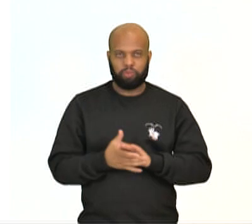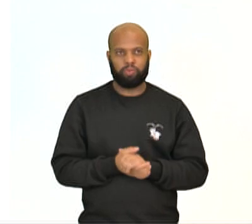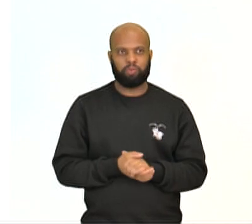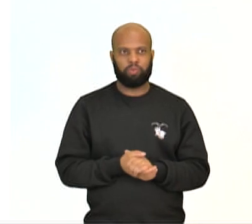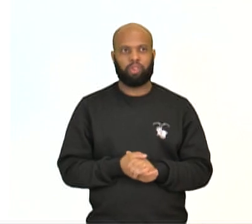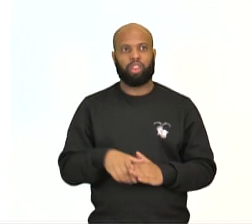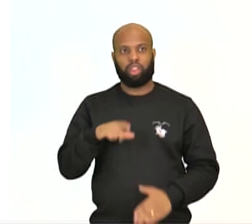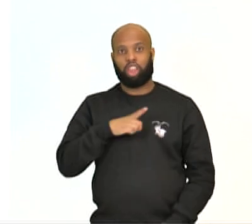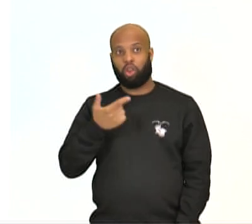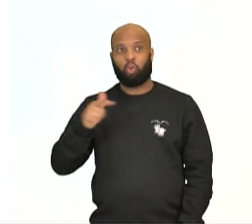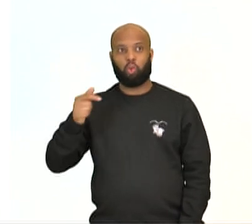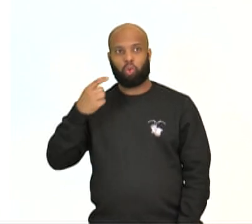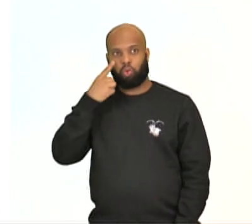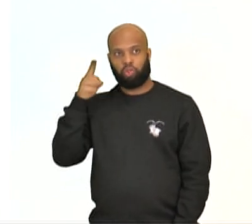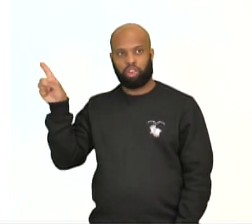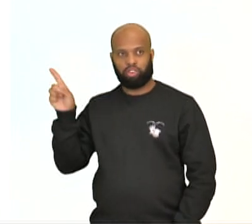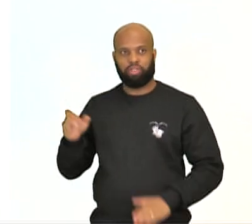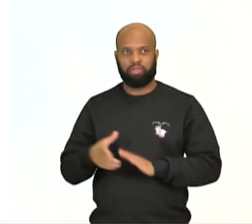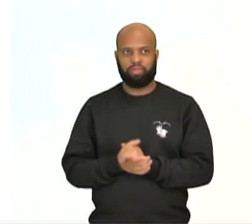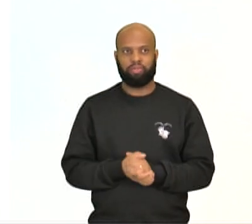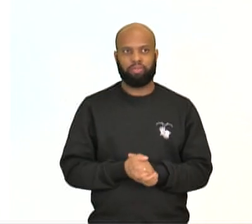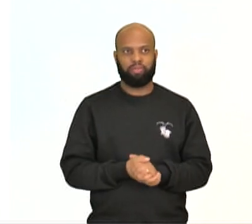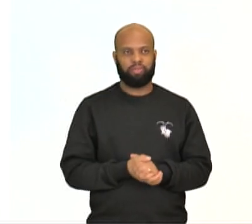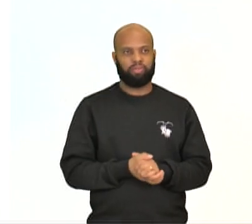que é um outro estilo.